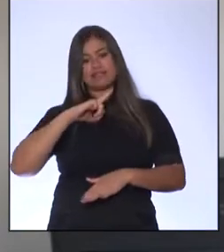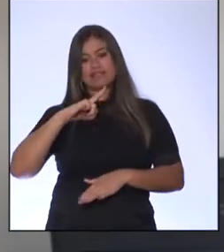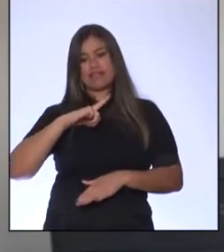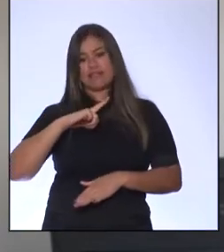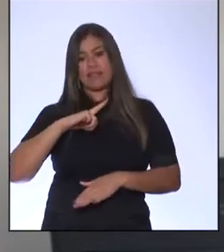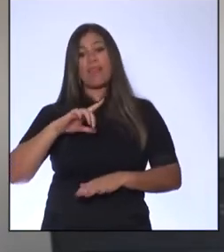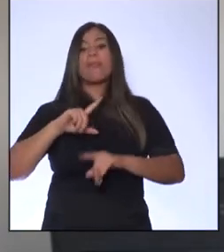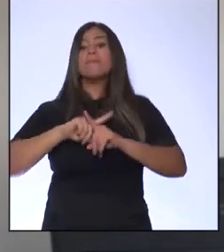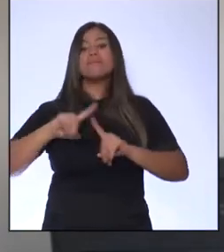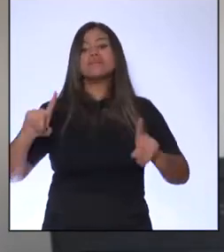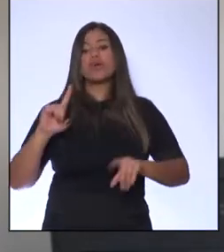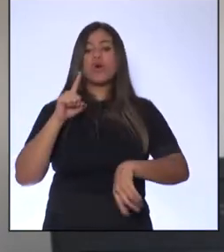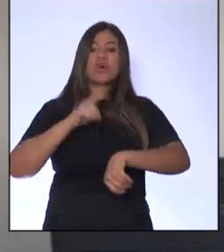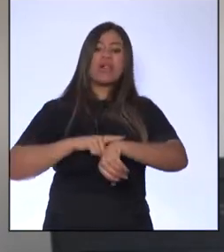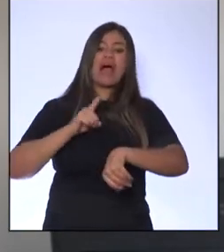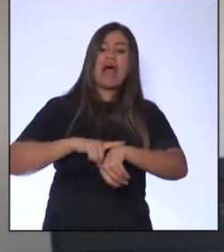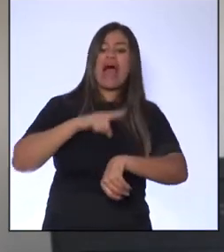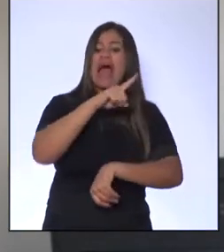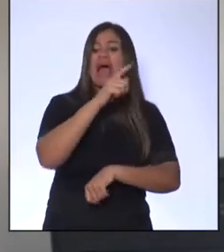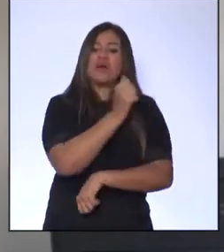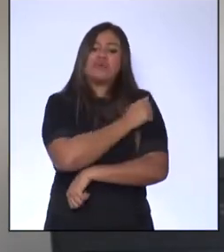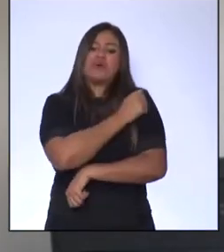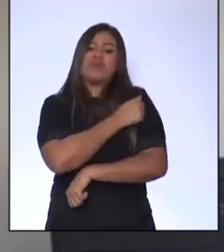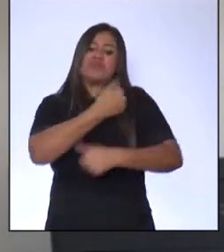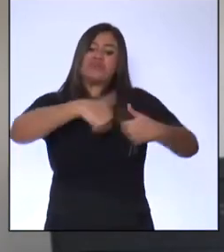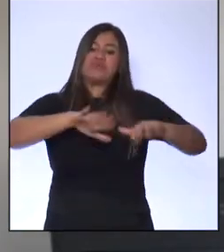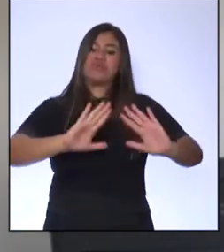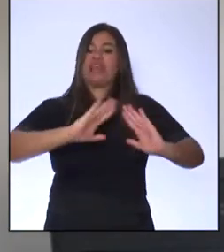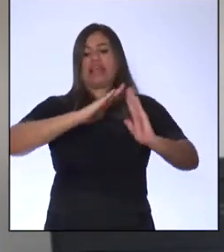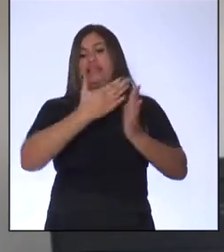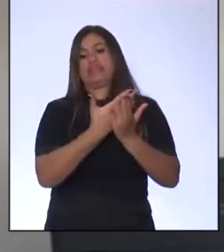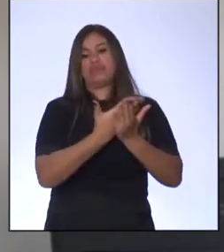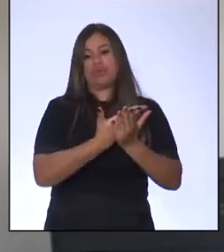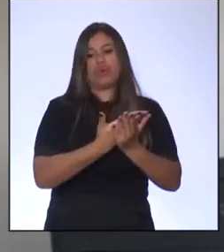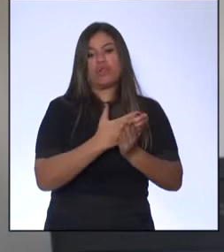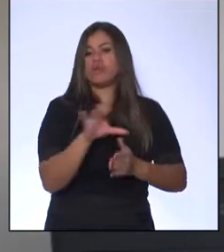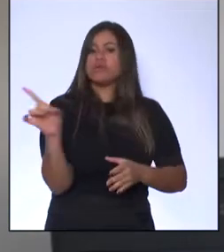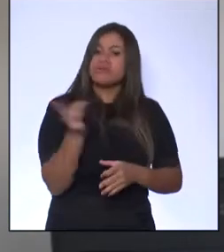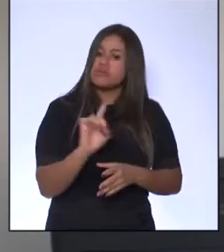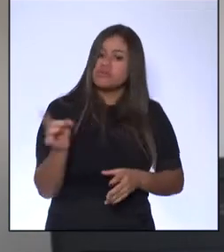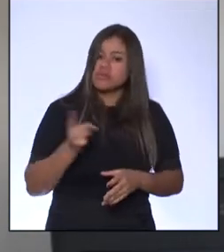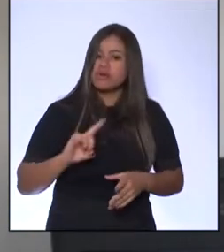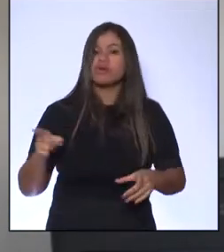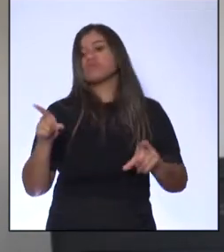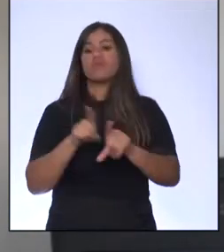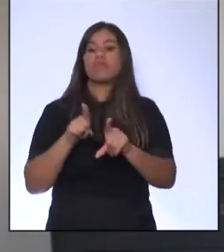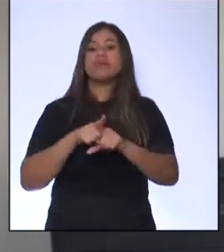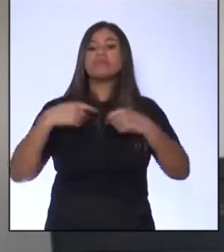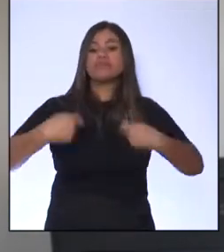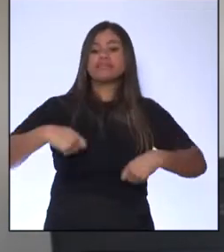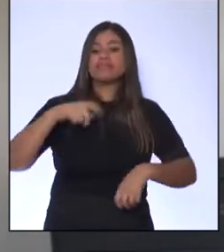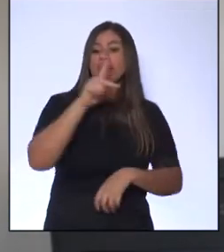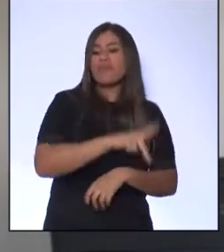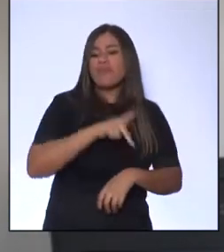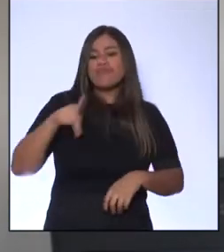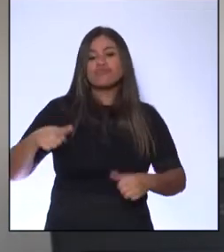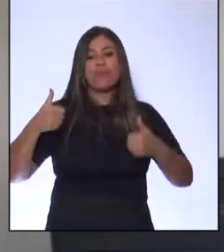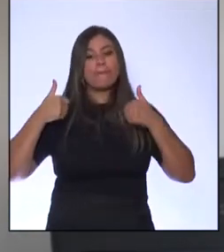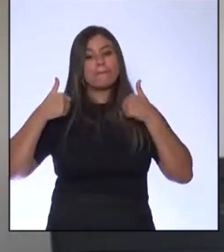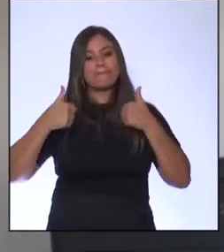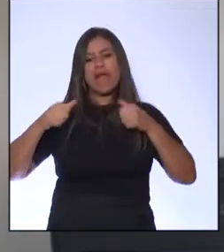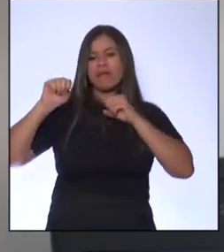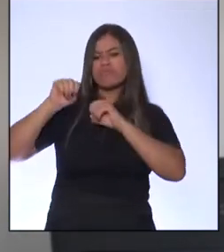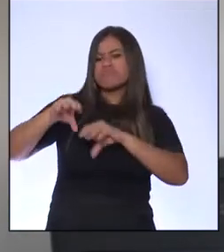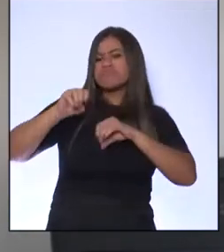que o aluno está na escola, mas ao longo da vida. Um aluno que tem a sorte de ser exposto a um bom professor, ele carrega os benefícios